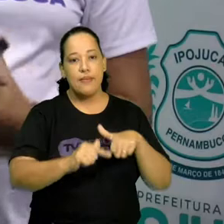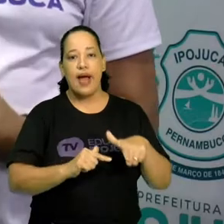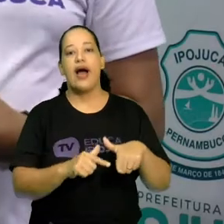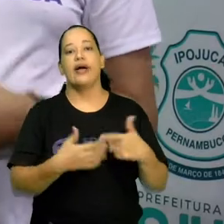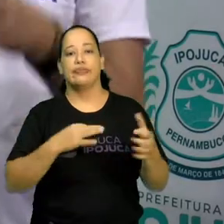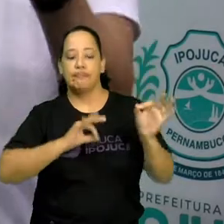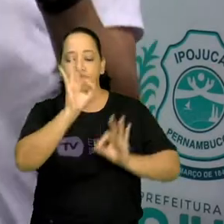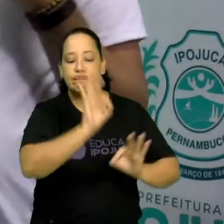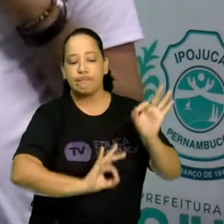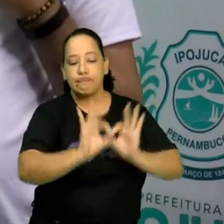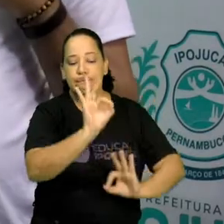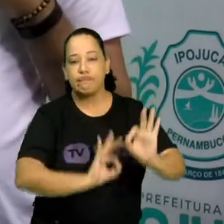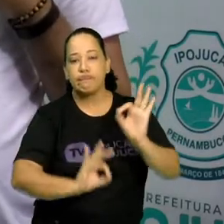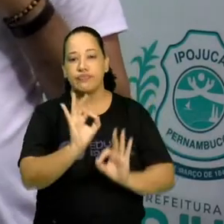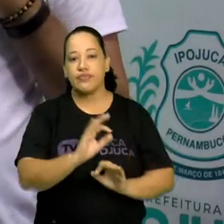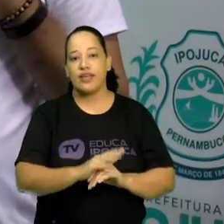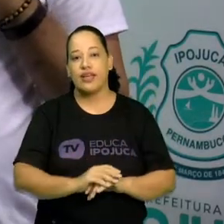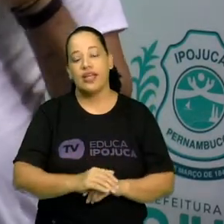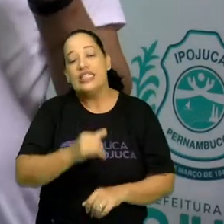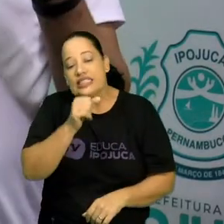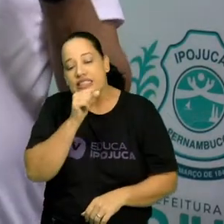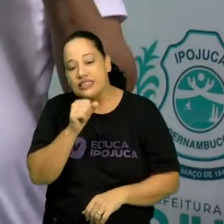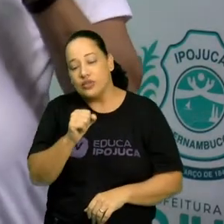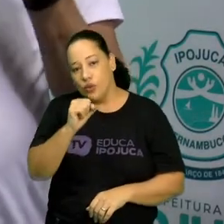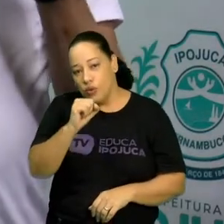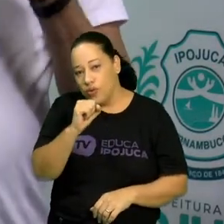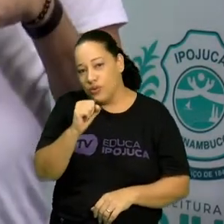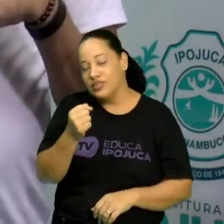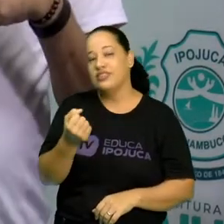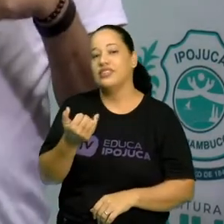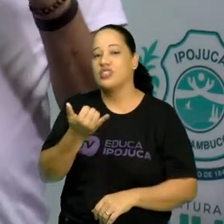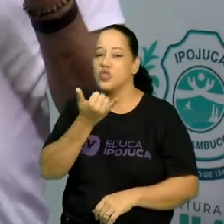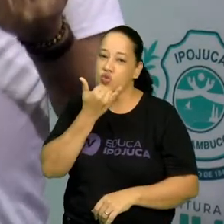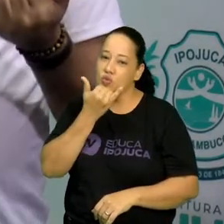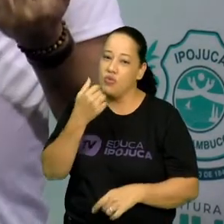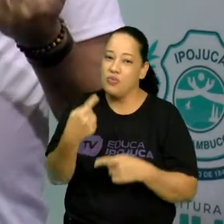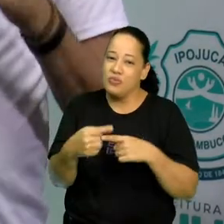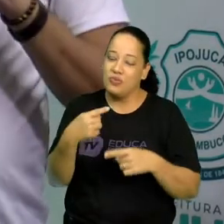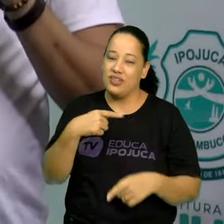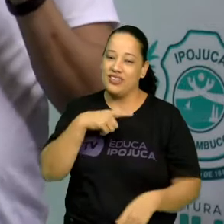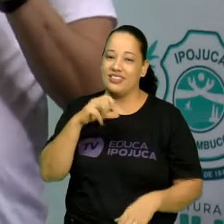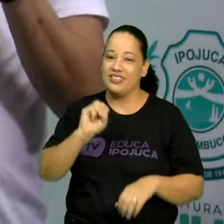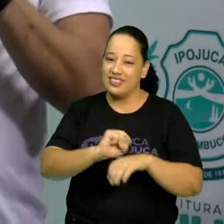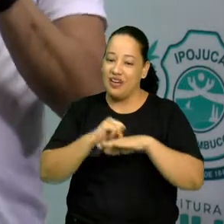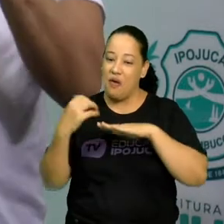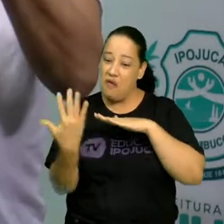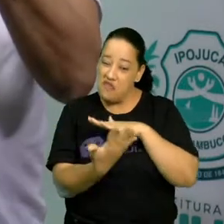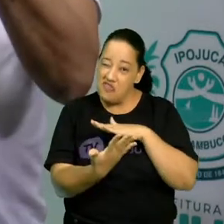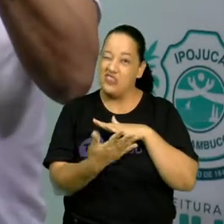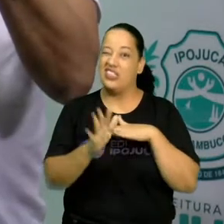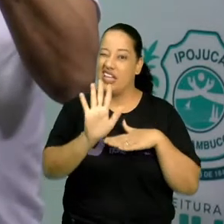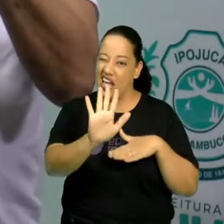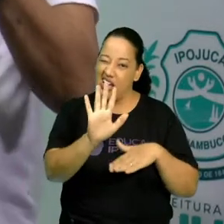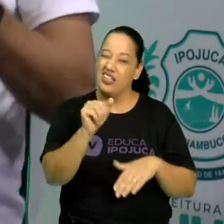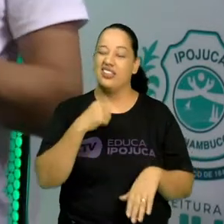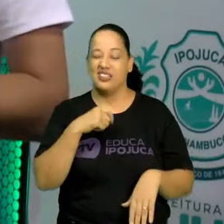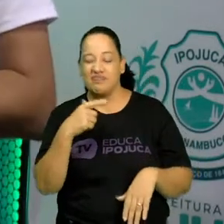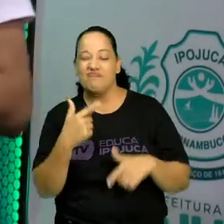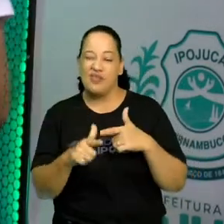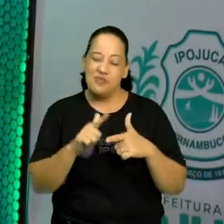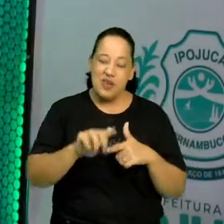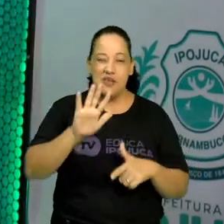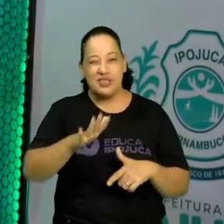aí. A professora teve Covid e está com sequelas. De vez em quando ele vai dar uma tossidinha, mas está de boa,